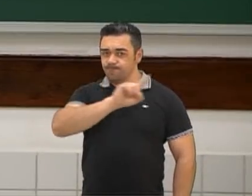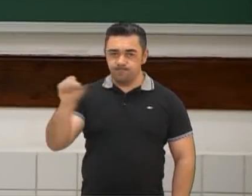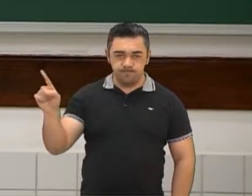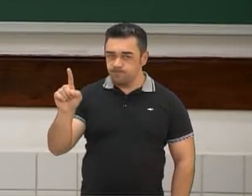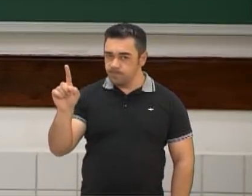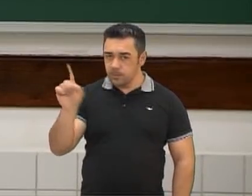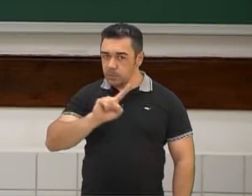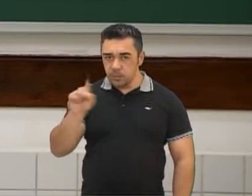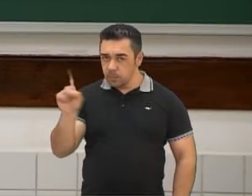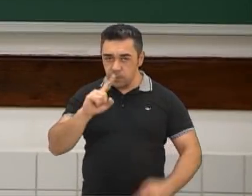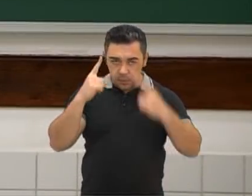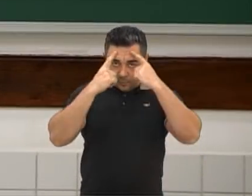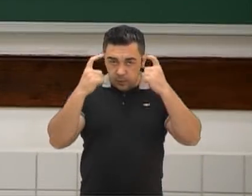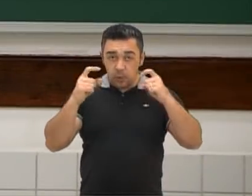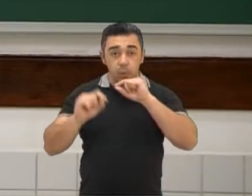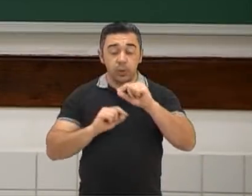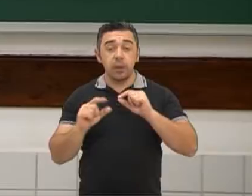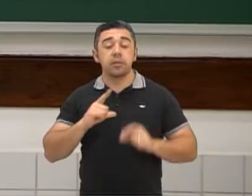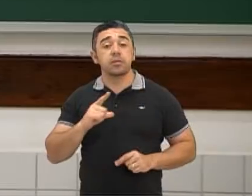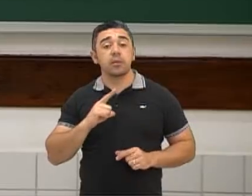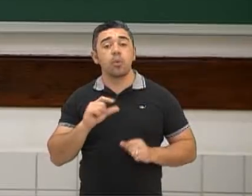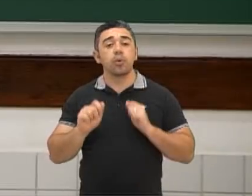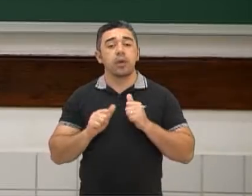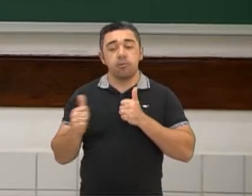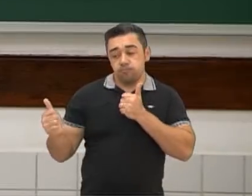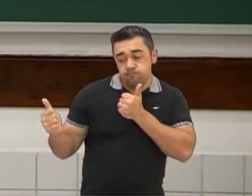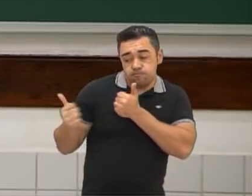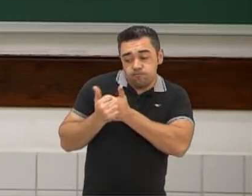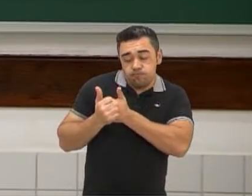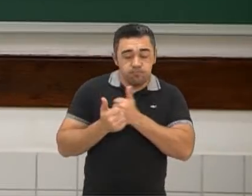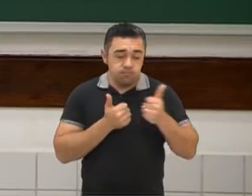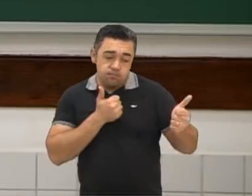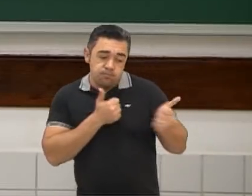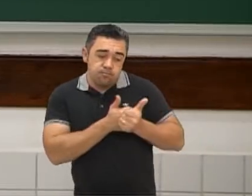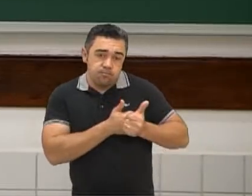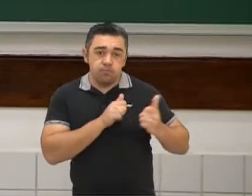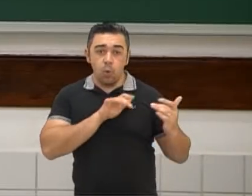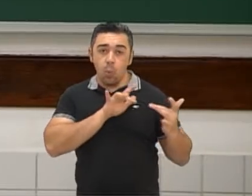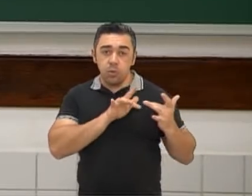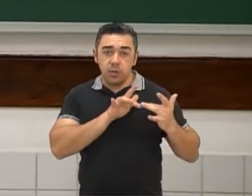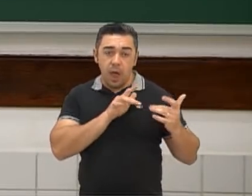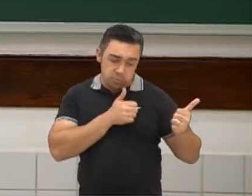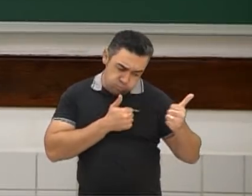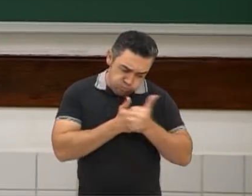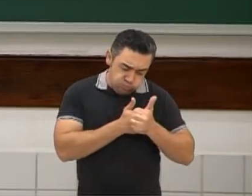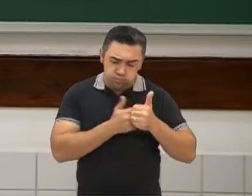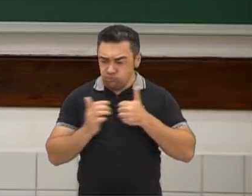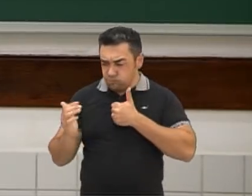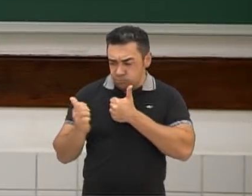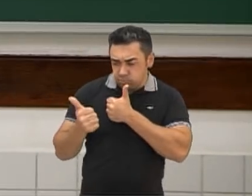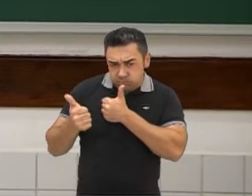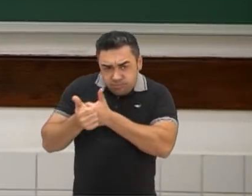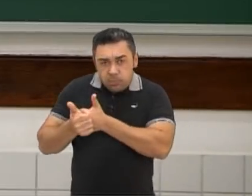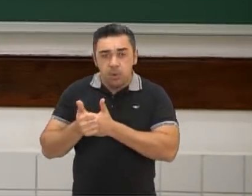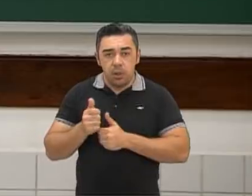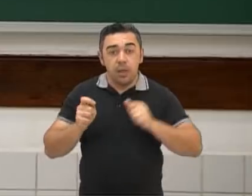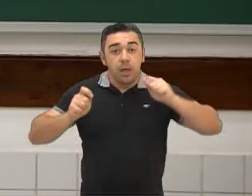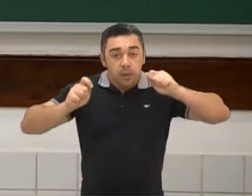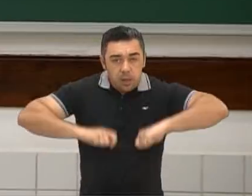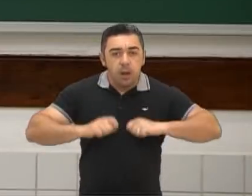violento. O que nós temos nesse esporte é um alto contato físico. Então, é